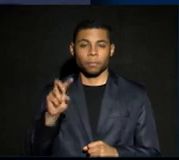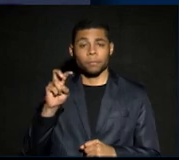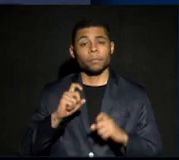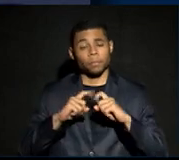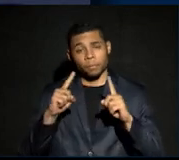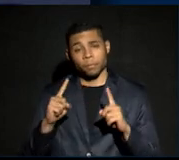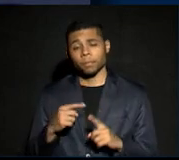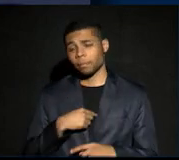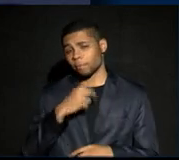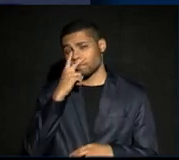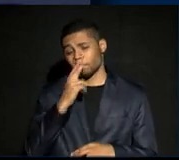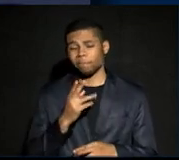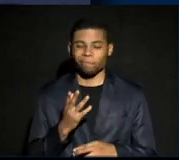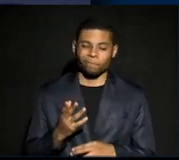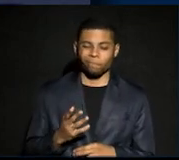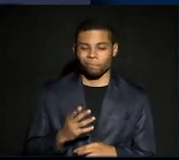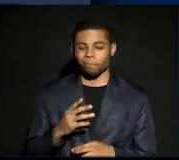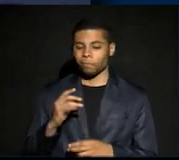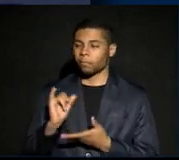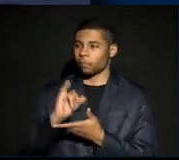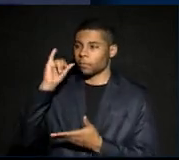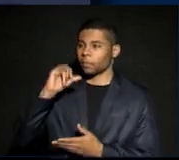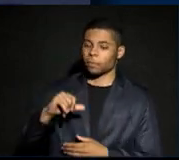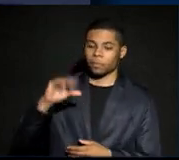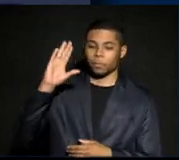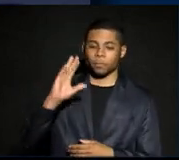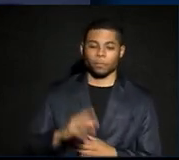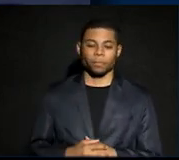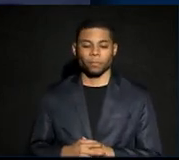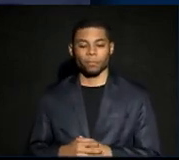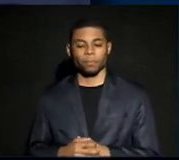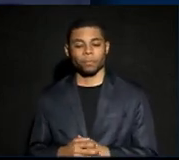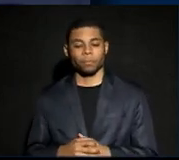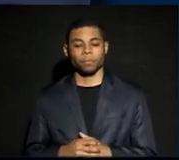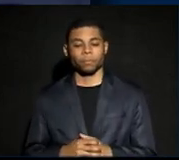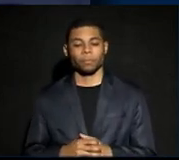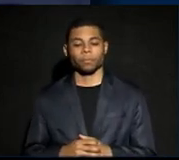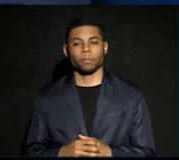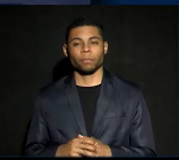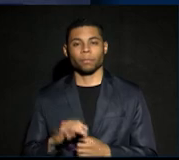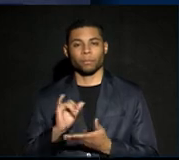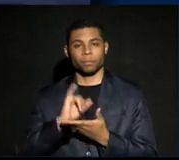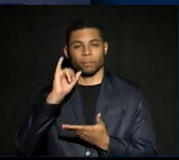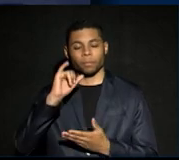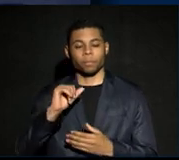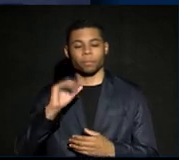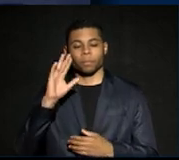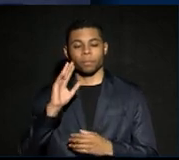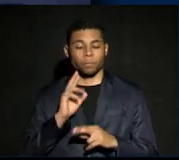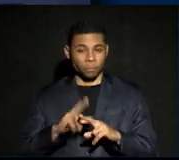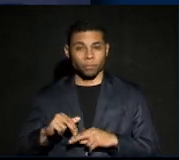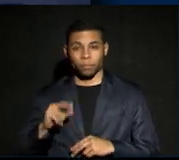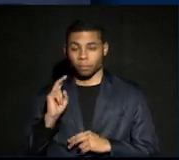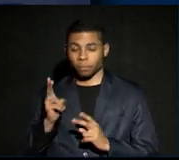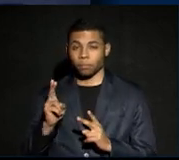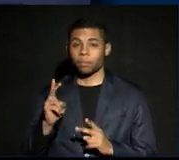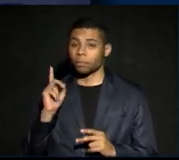mas eu acho que a desinflação vai ser mais lenta. E como a desinflação vai ser mais lenta do que